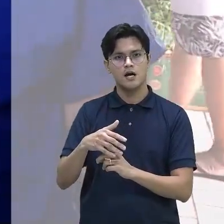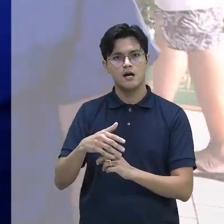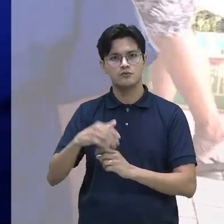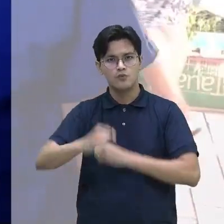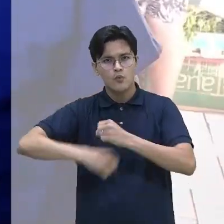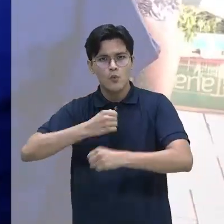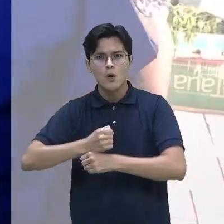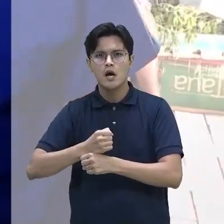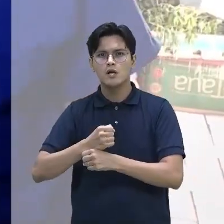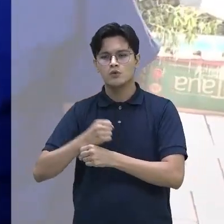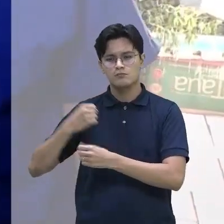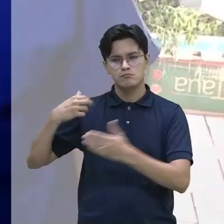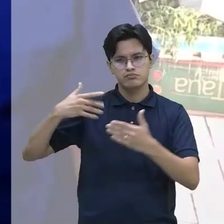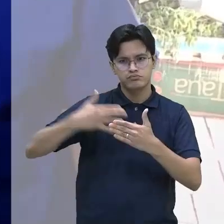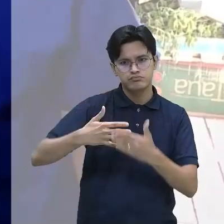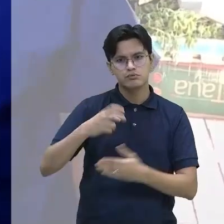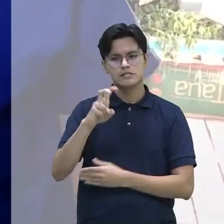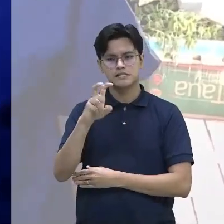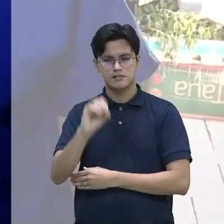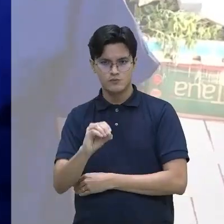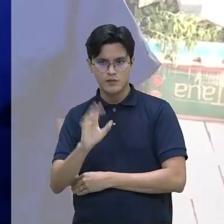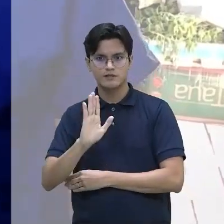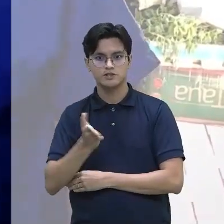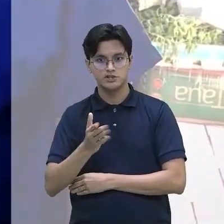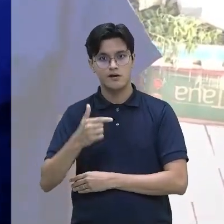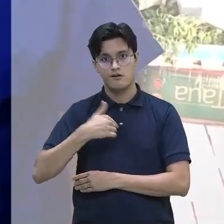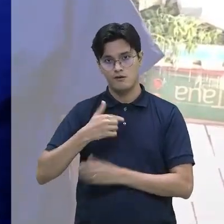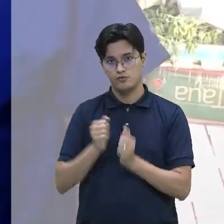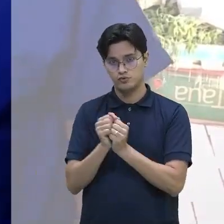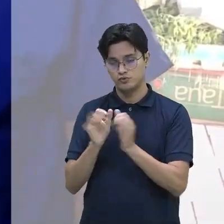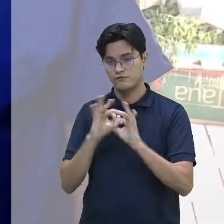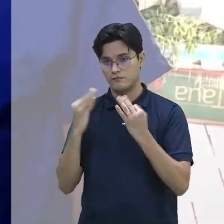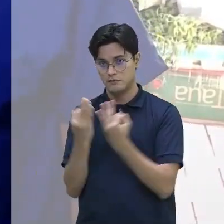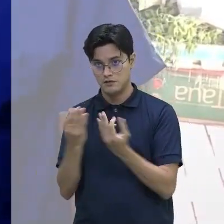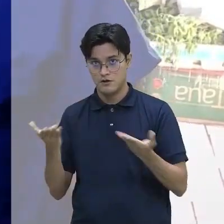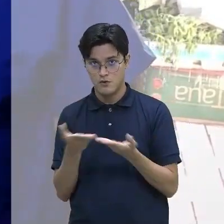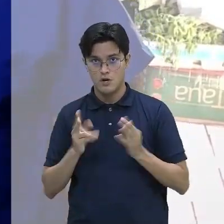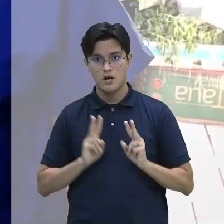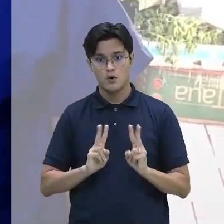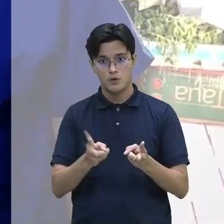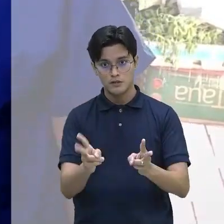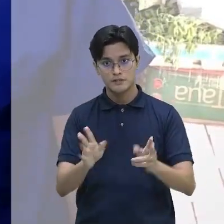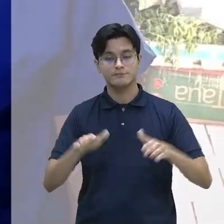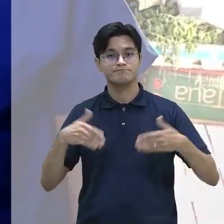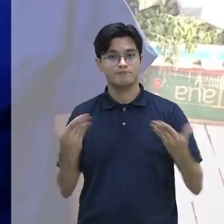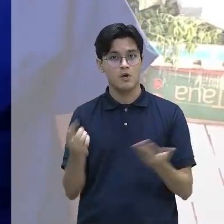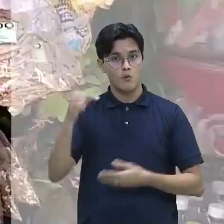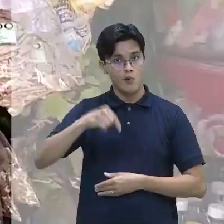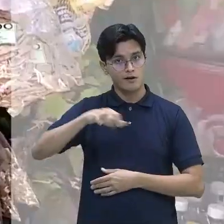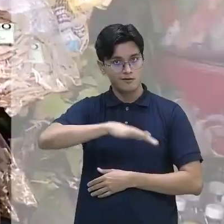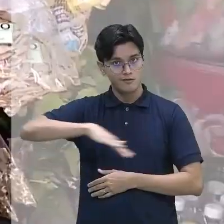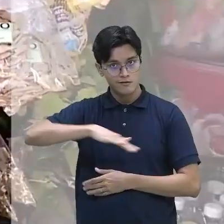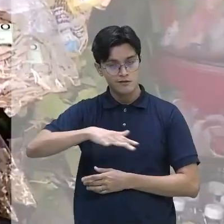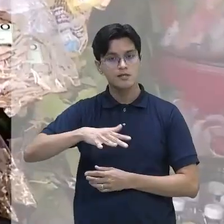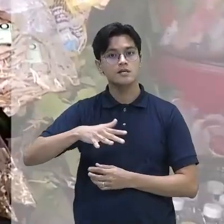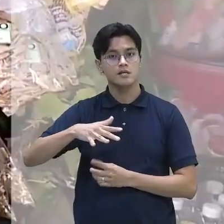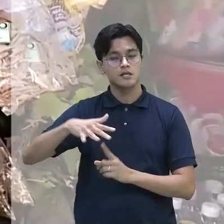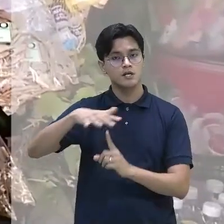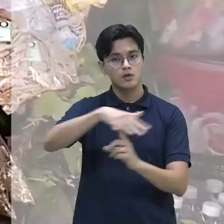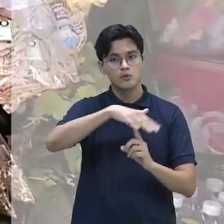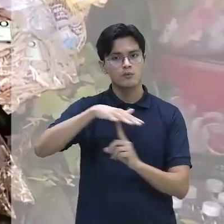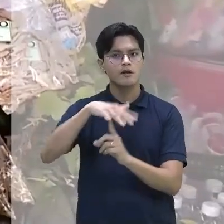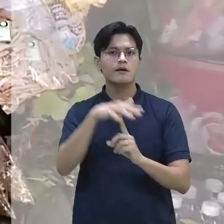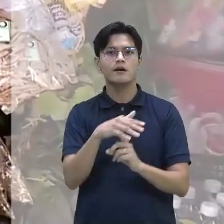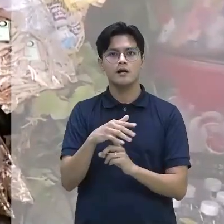eu e minha família, né, e nós estamos dando continuidade. Então, aqui no mercado, o pessoal procura muito por ervas